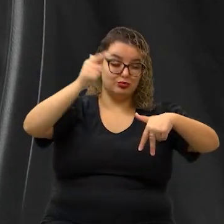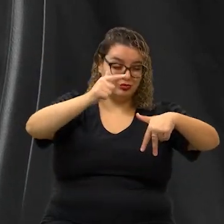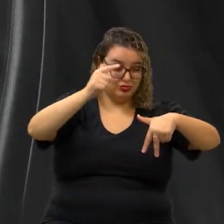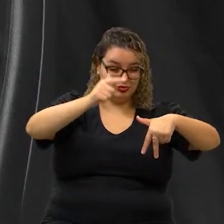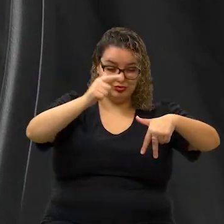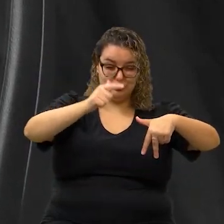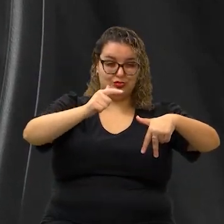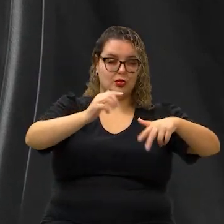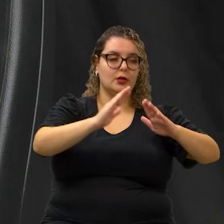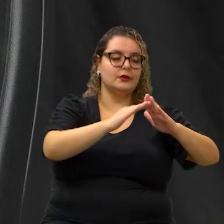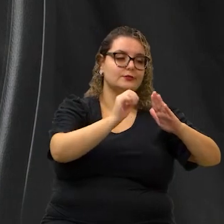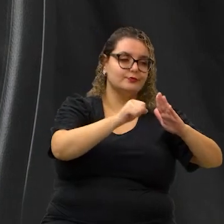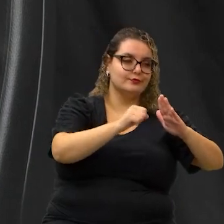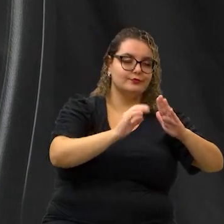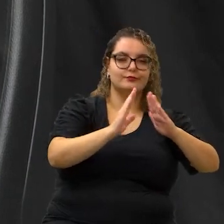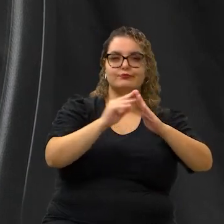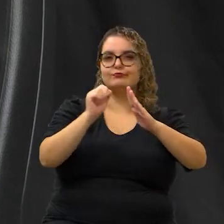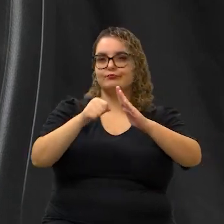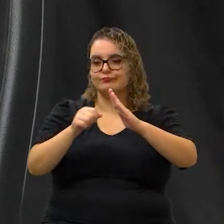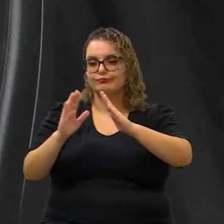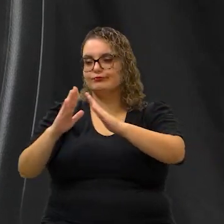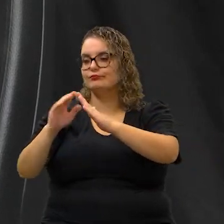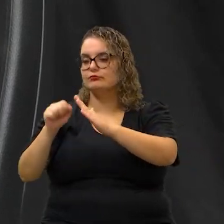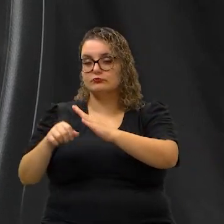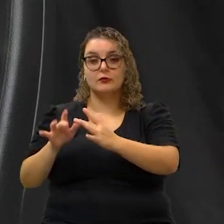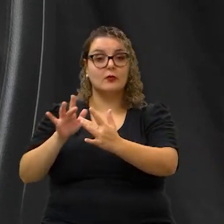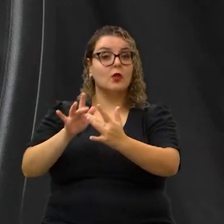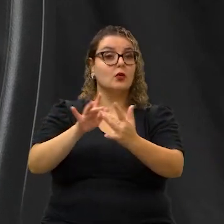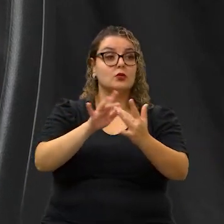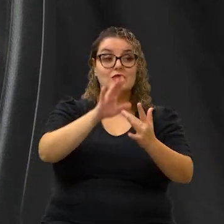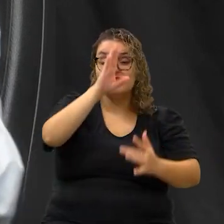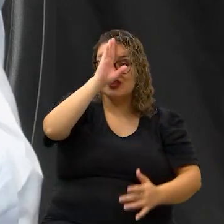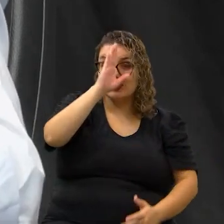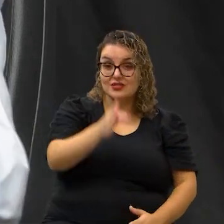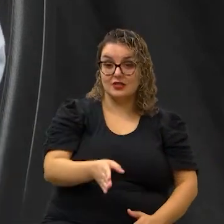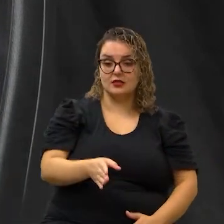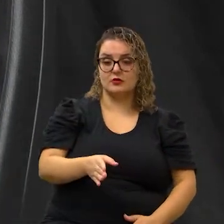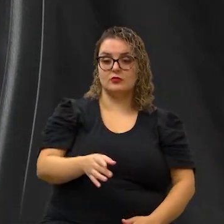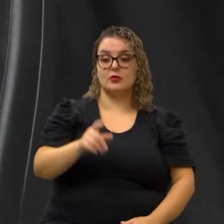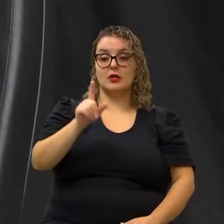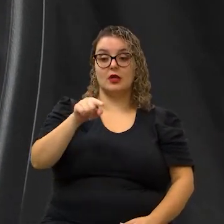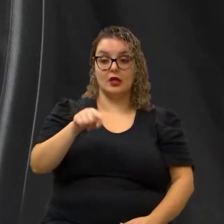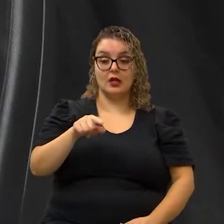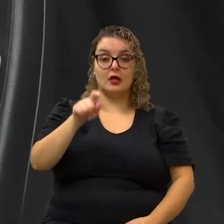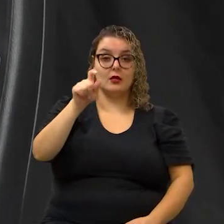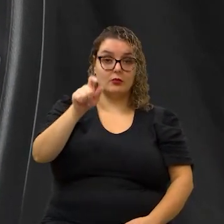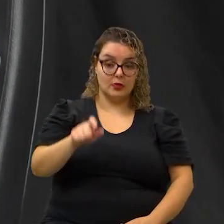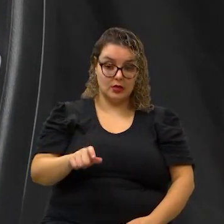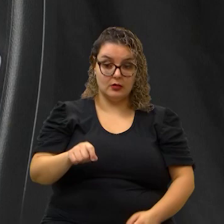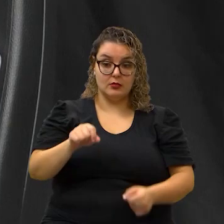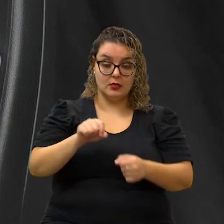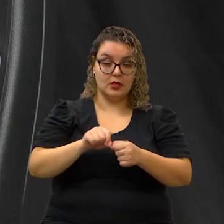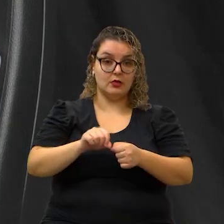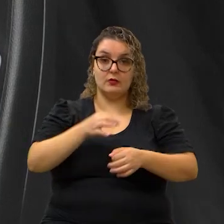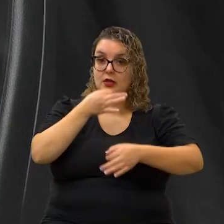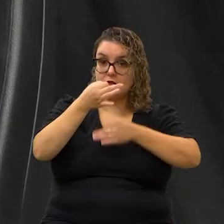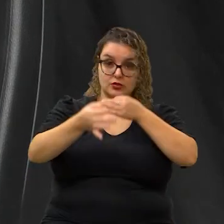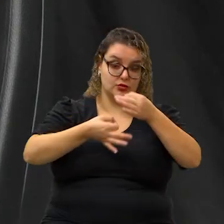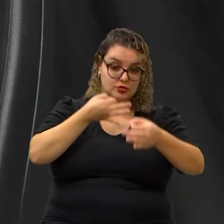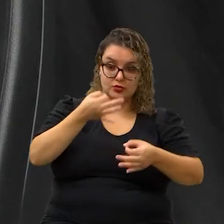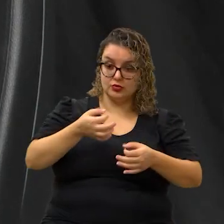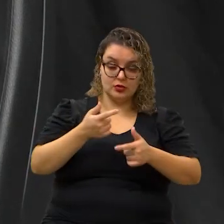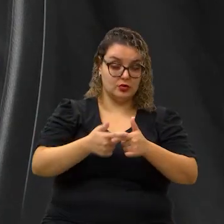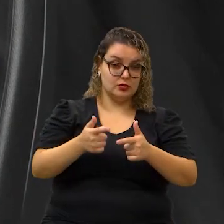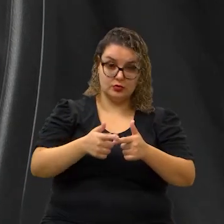do sol, de casa em casa, contato direto com as pessoas. Muitas vezes é quem a pessoa faz